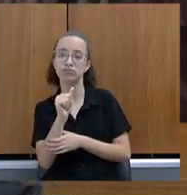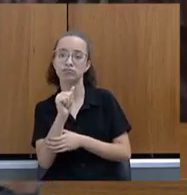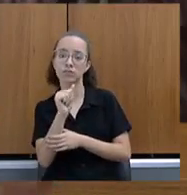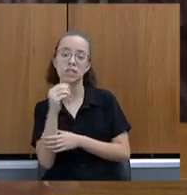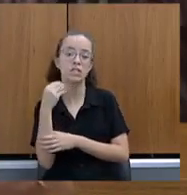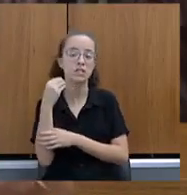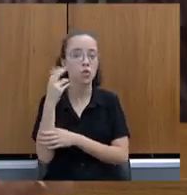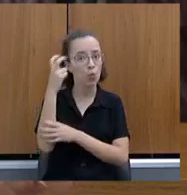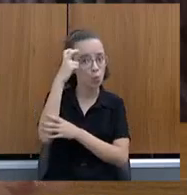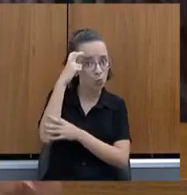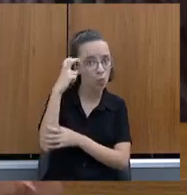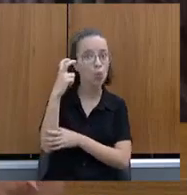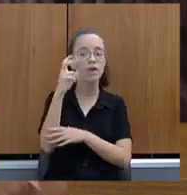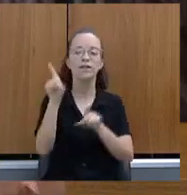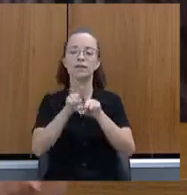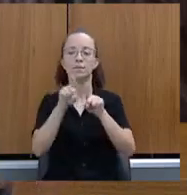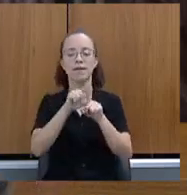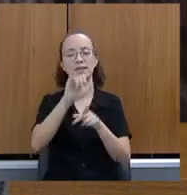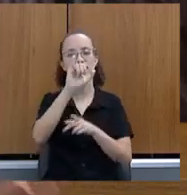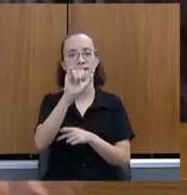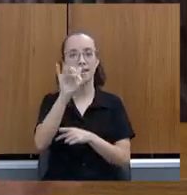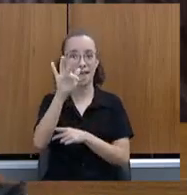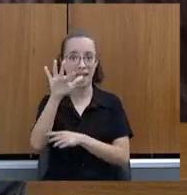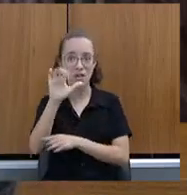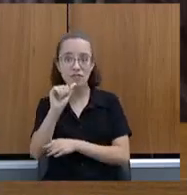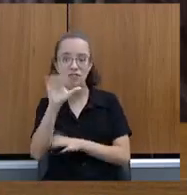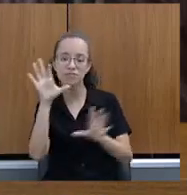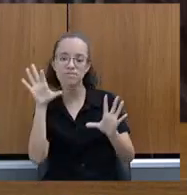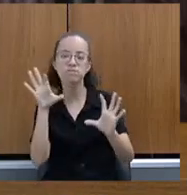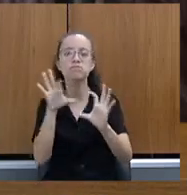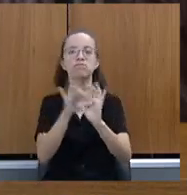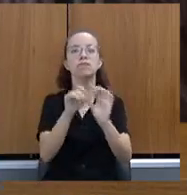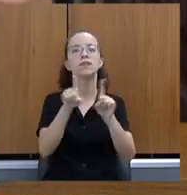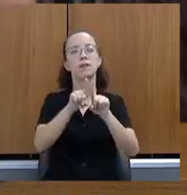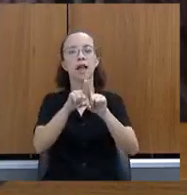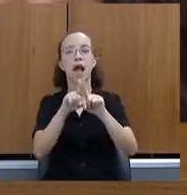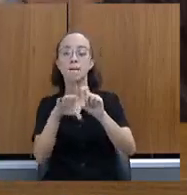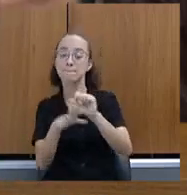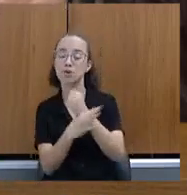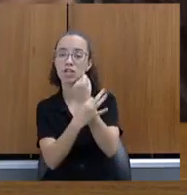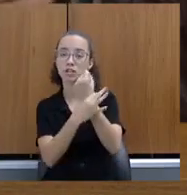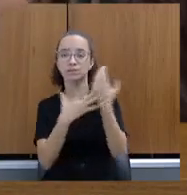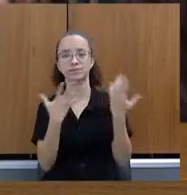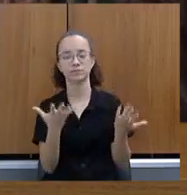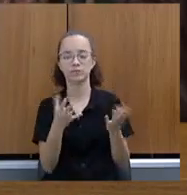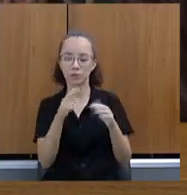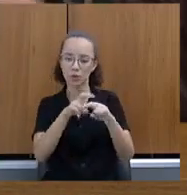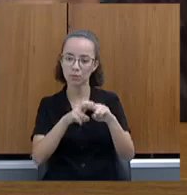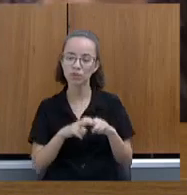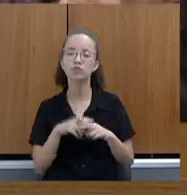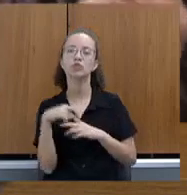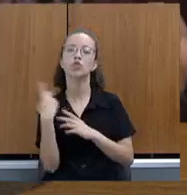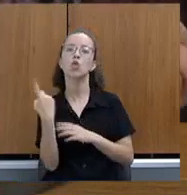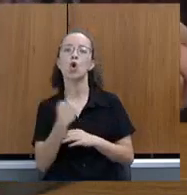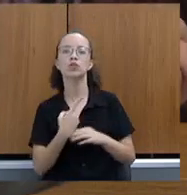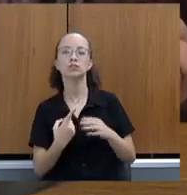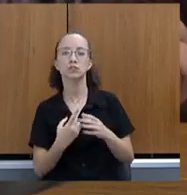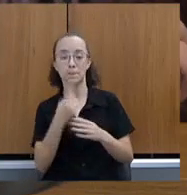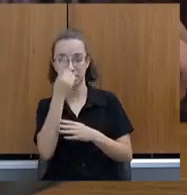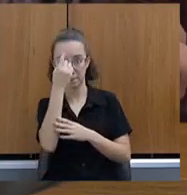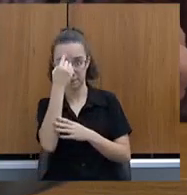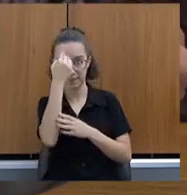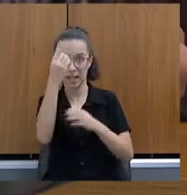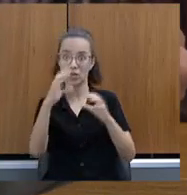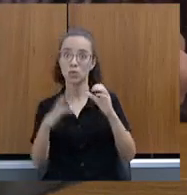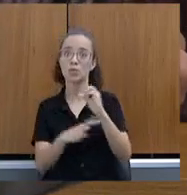a senhora disse junta o iefa com a funeralidade com a proteção por isso que nós inauguramos a proteção híbrida